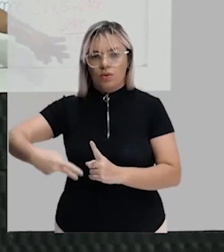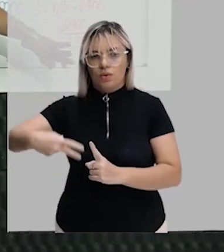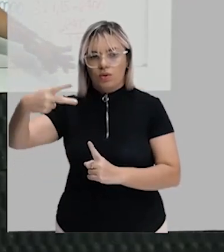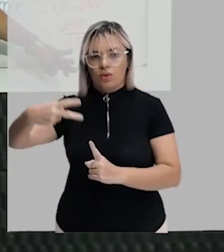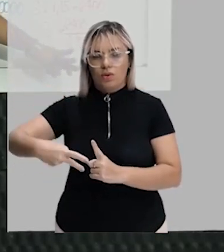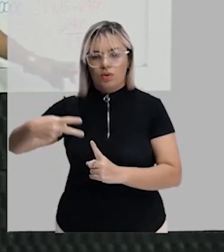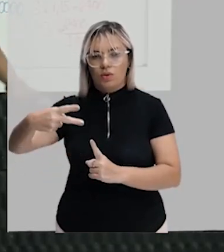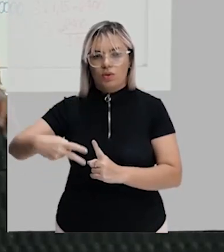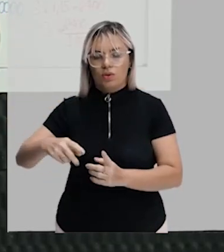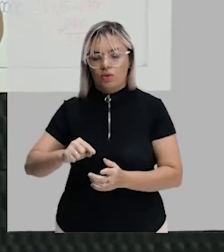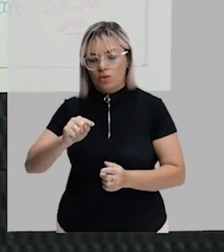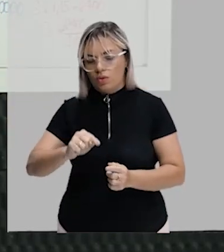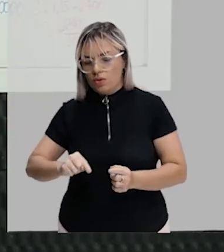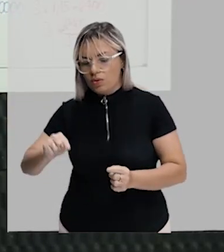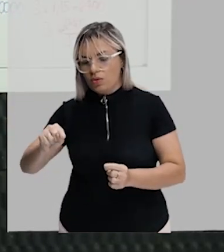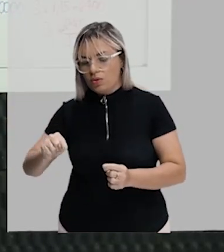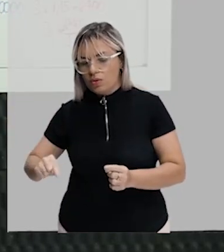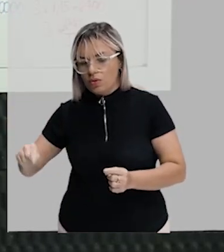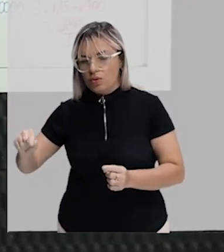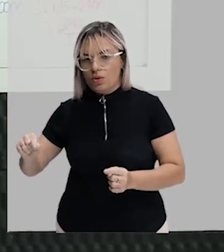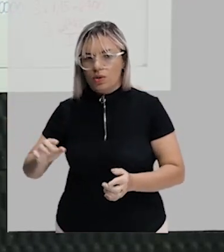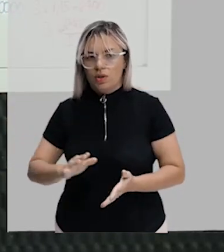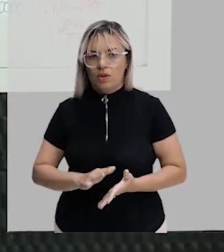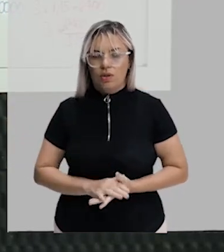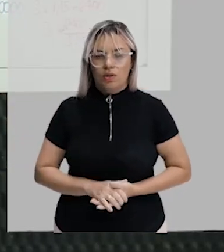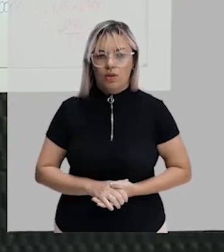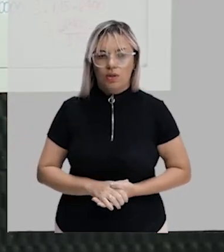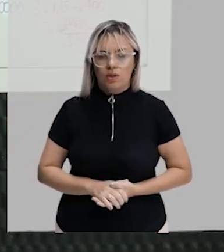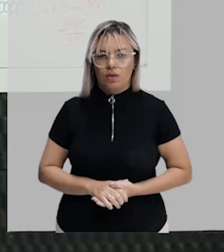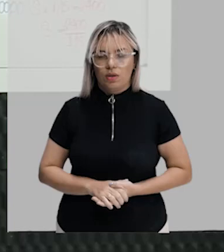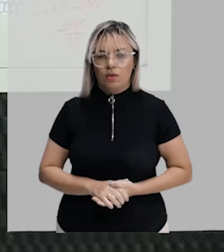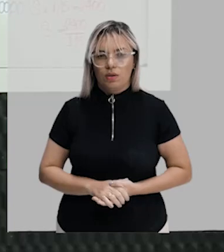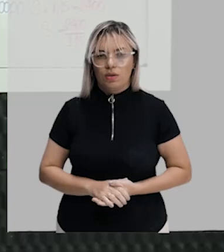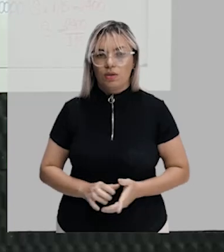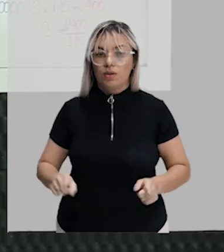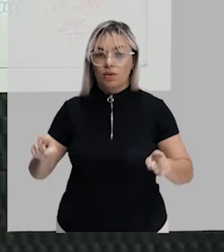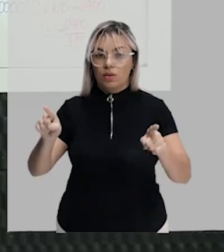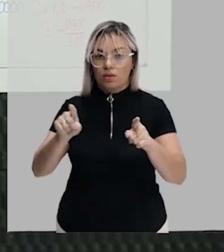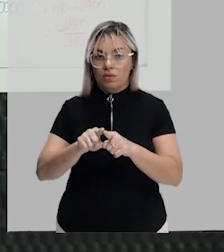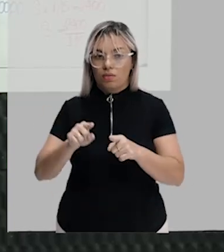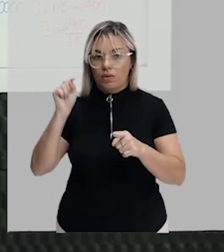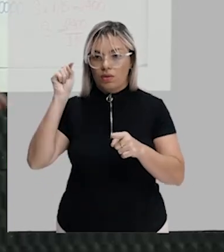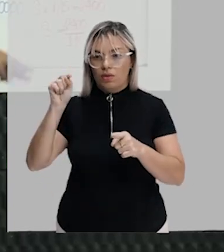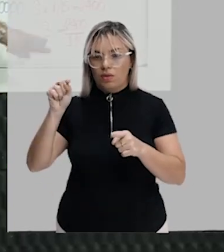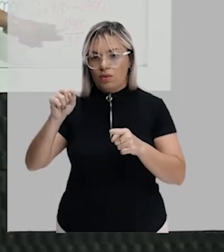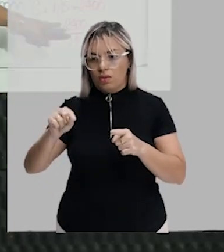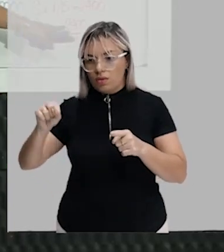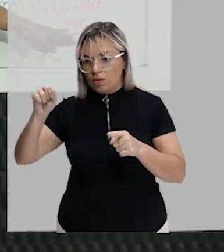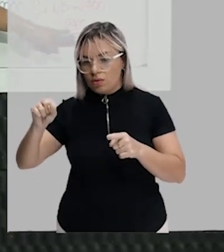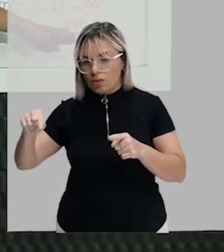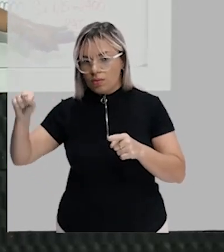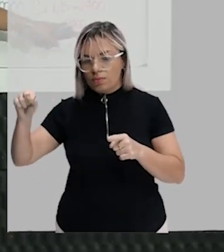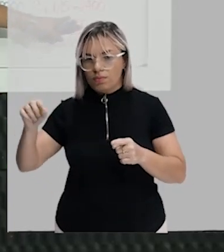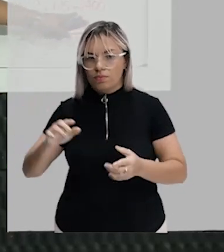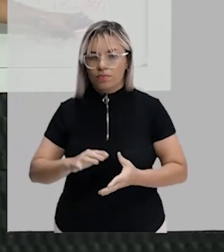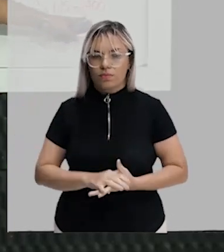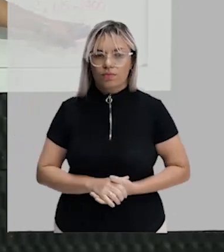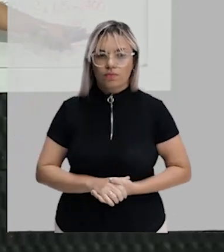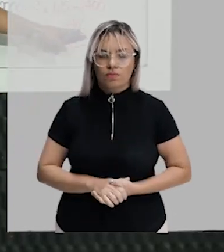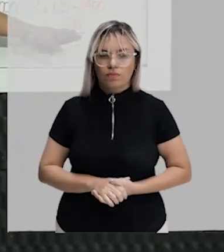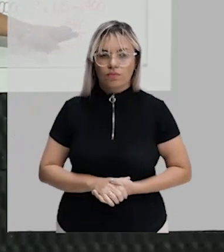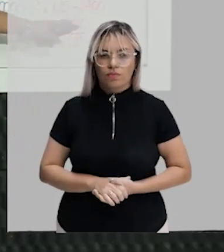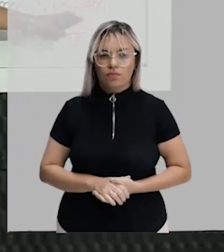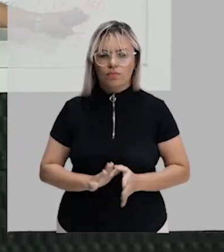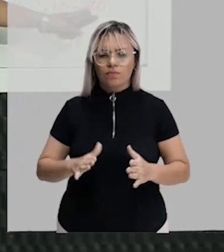duas casas. Só que eu tenho que correr duas casas nele e também no outro. Ou seja, mas meu só aqui é um